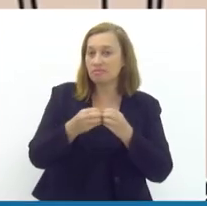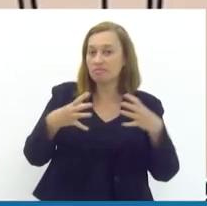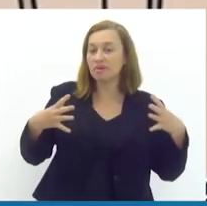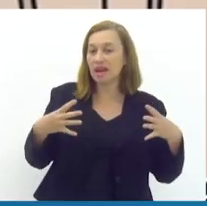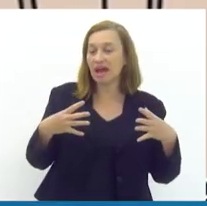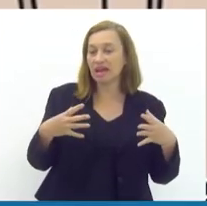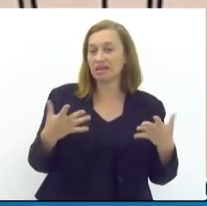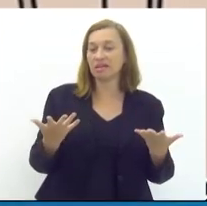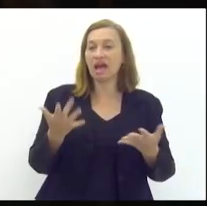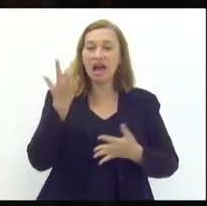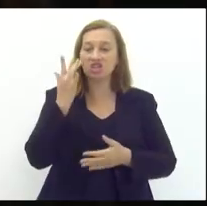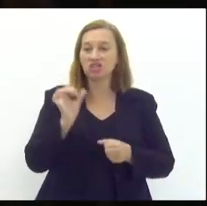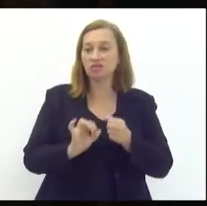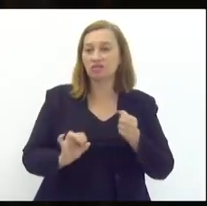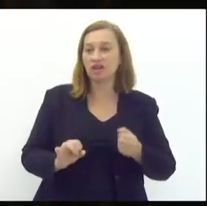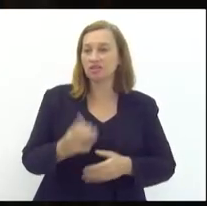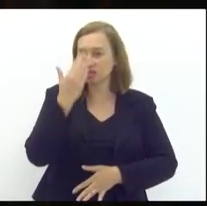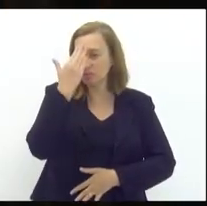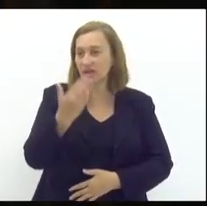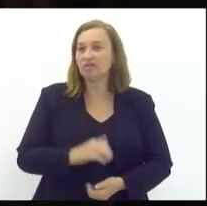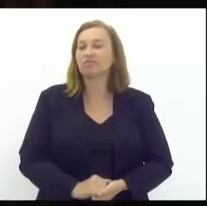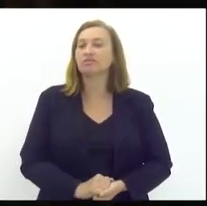Muito obrigado